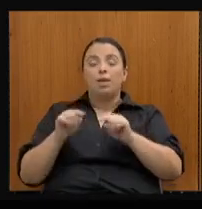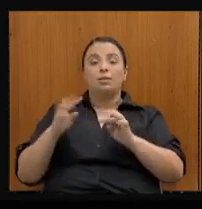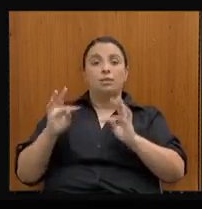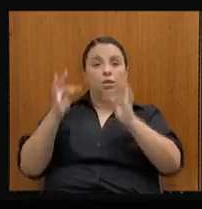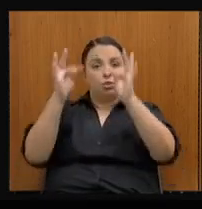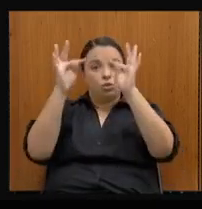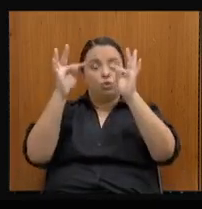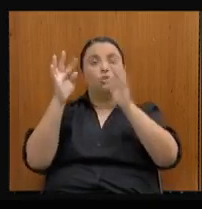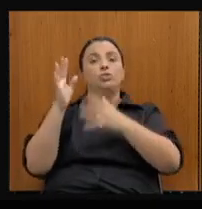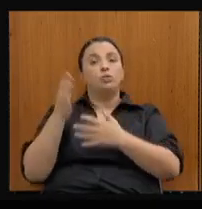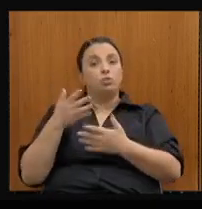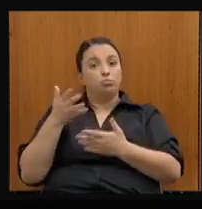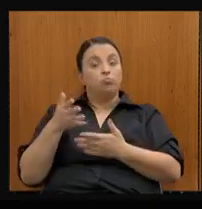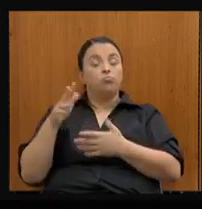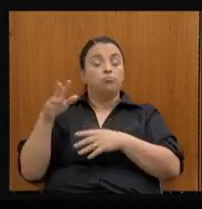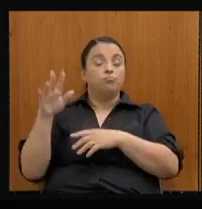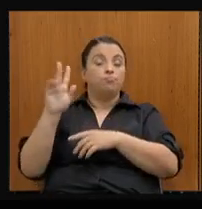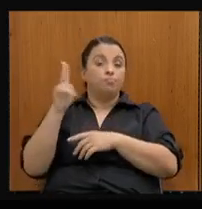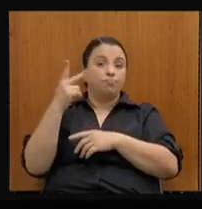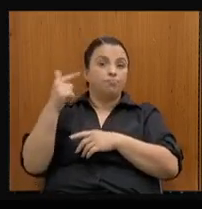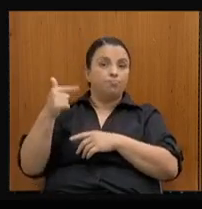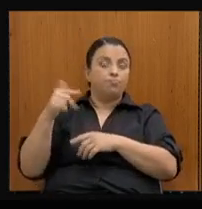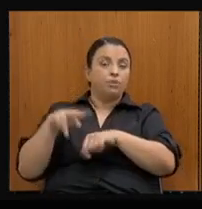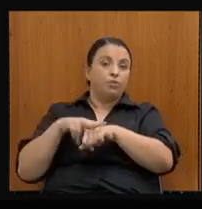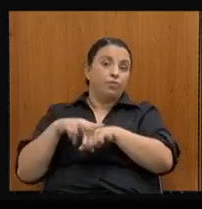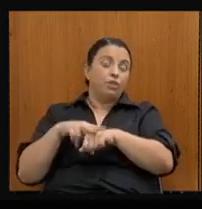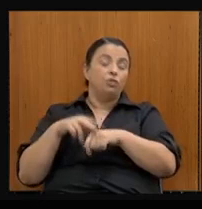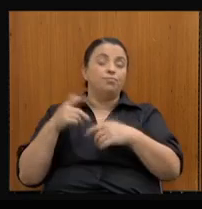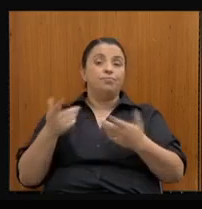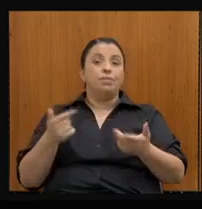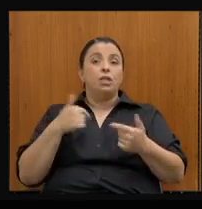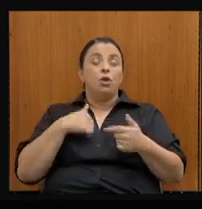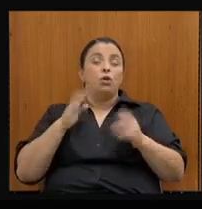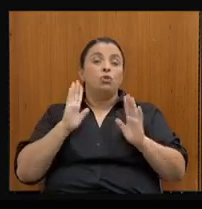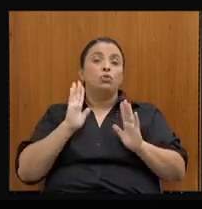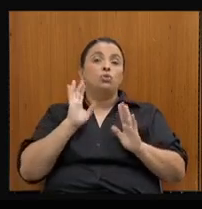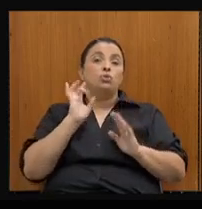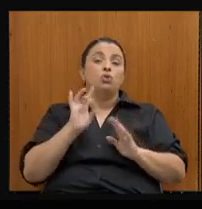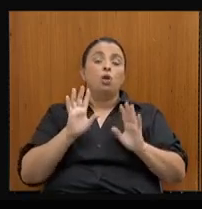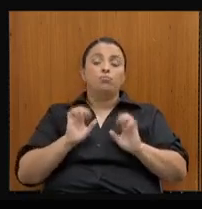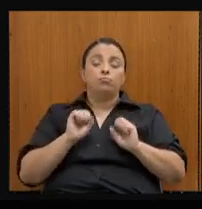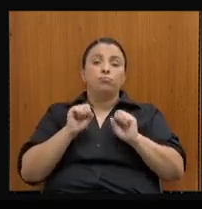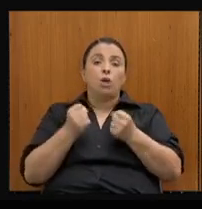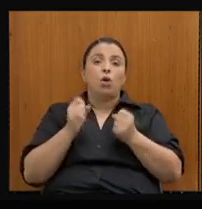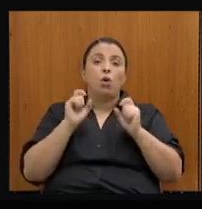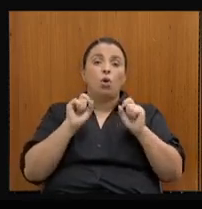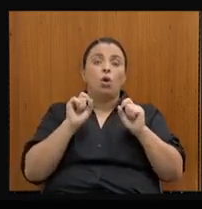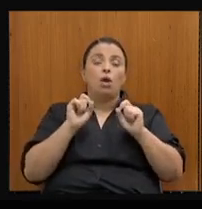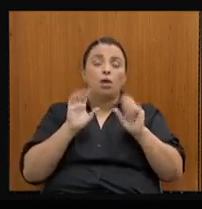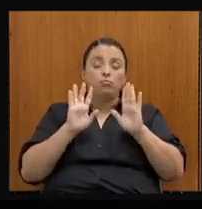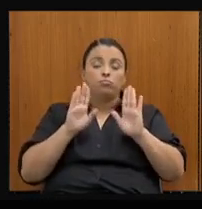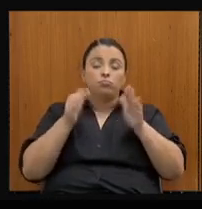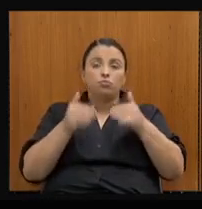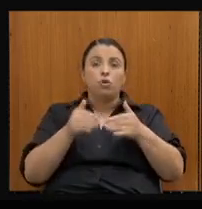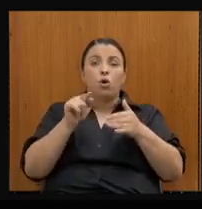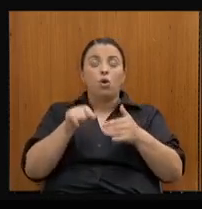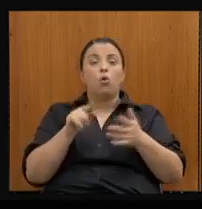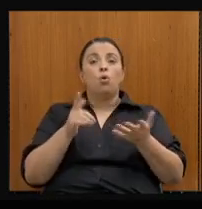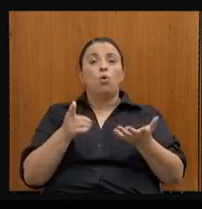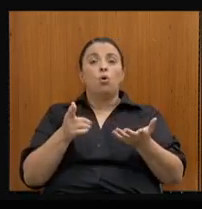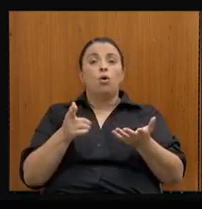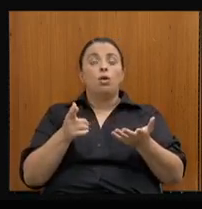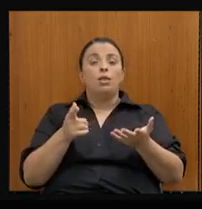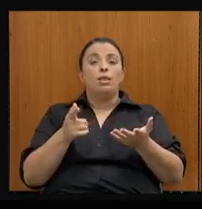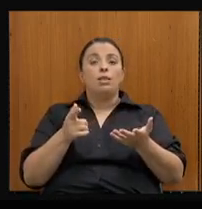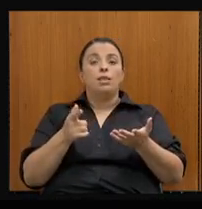produto correto Então eu só gostaria mesmo de enfatizar aqui nesse ponto a necessidade é o